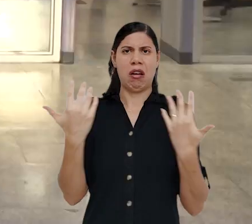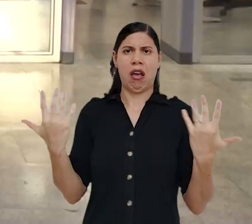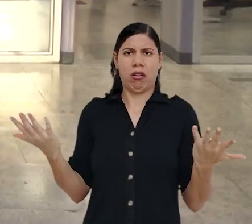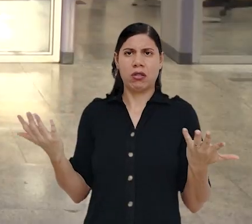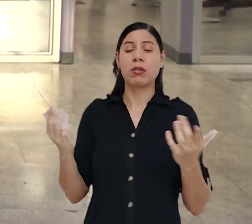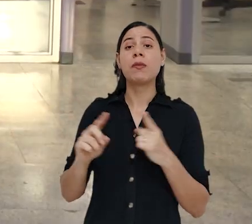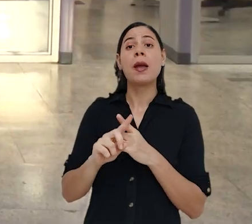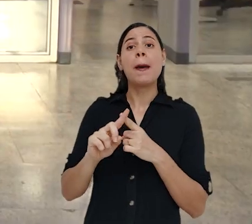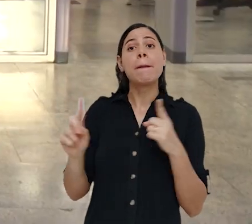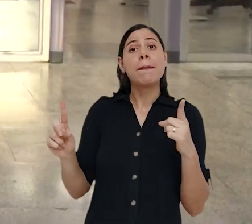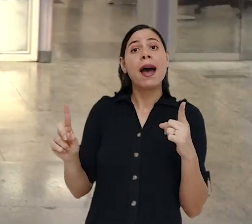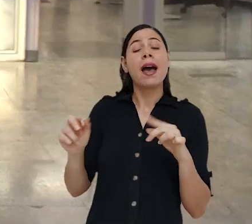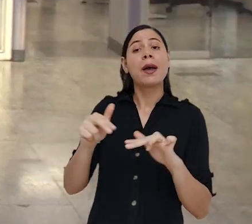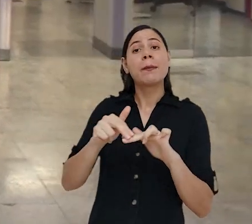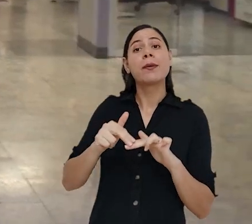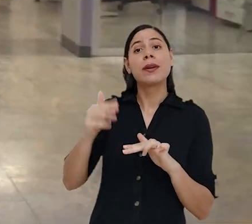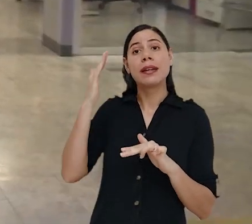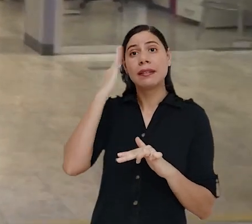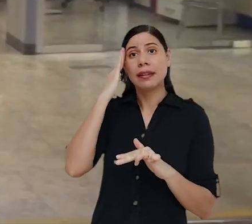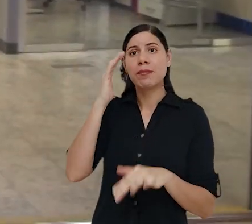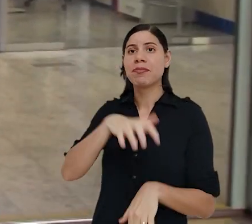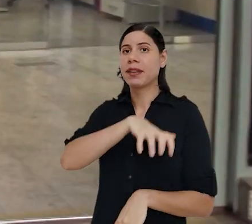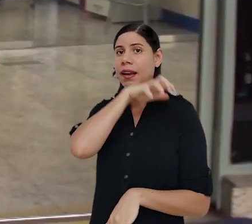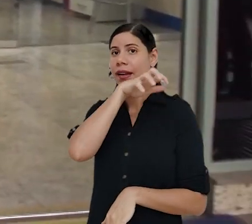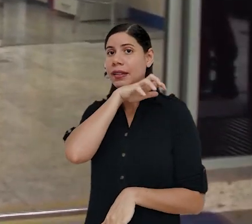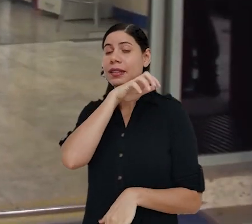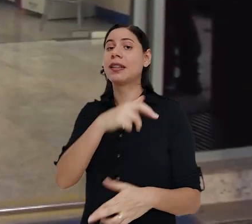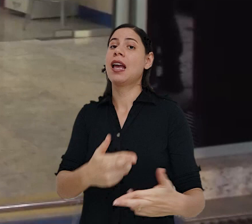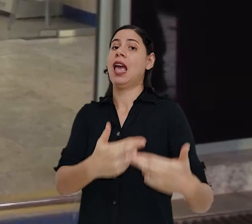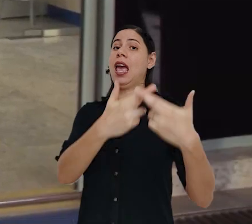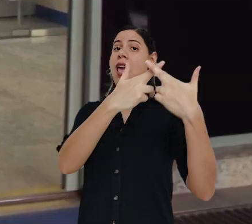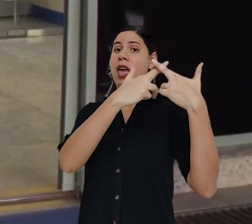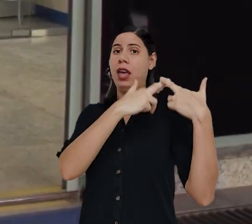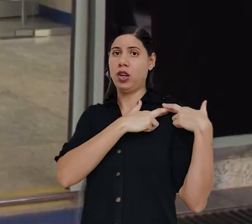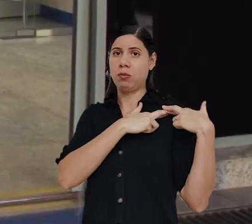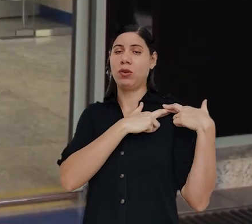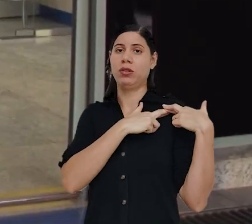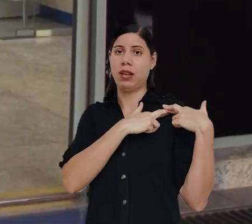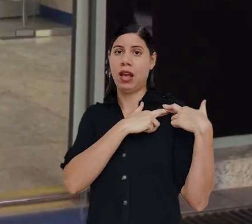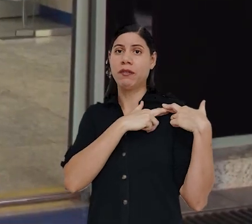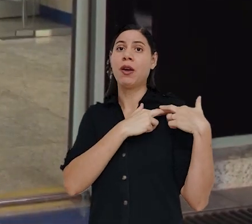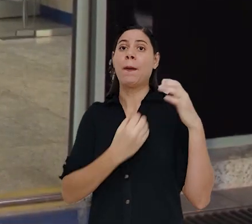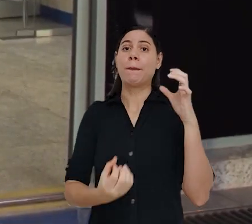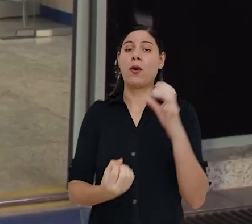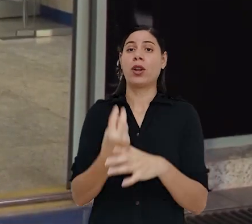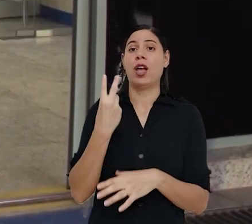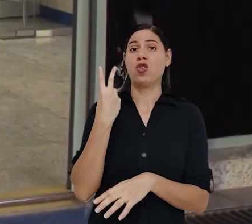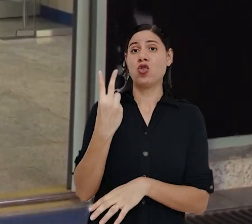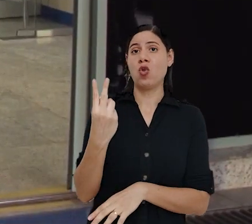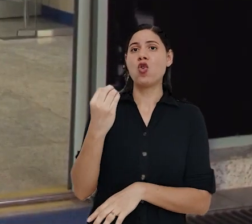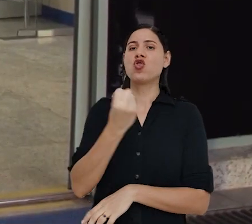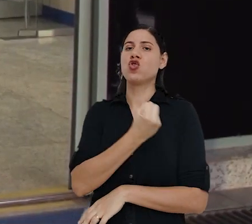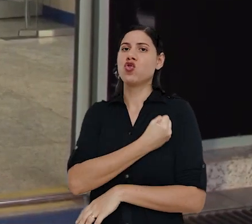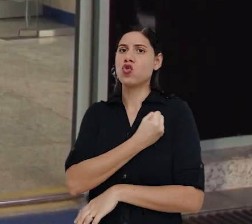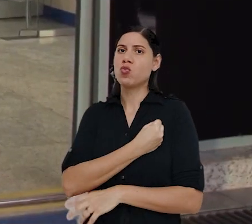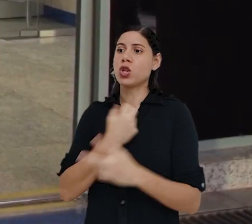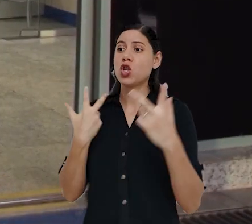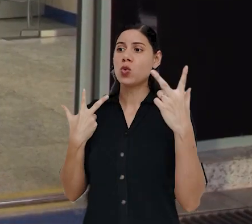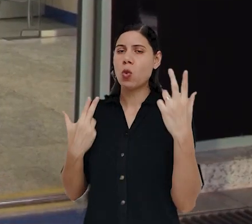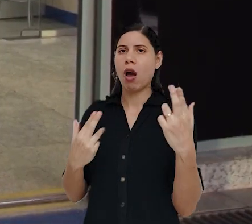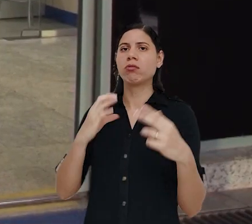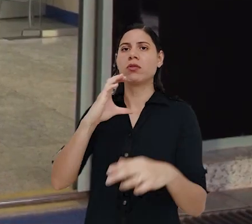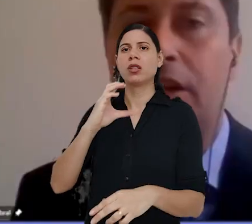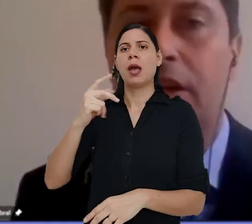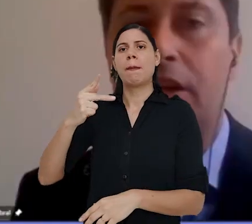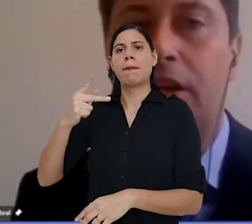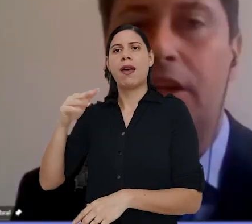desproporcional. Mas, por entender que a Receita Federal foi a responsável pela emissão de um só número de CPF para 2 pessoas com o